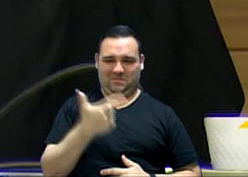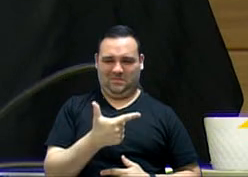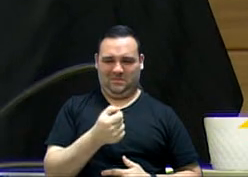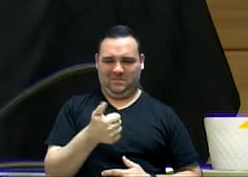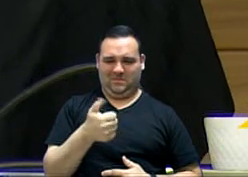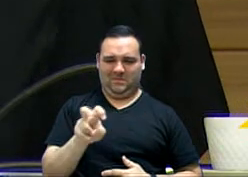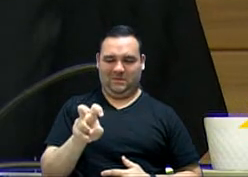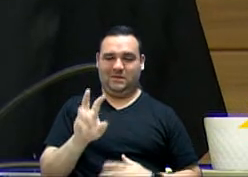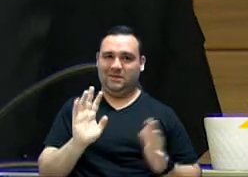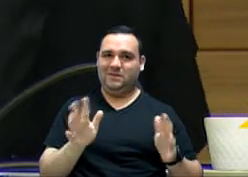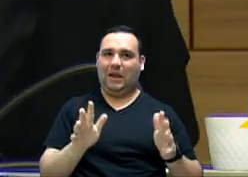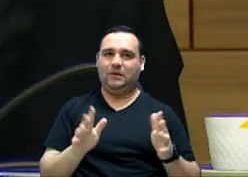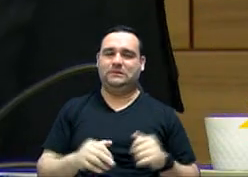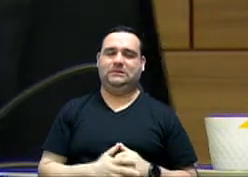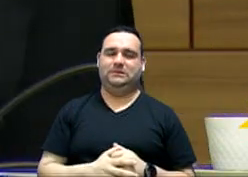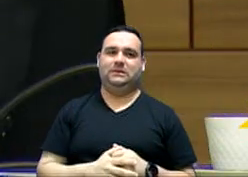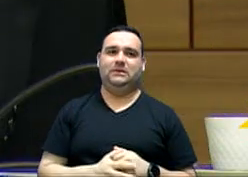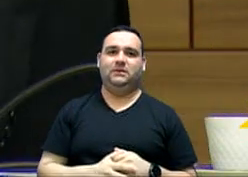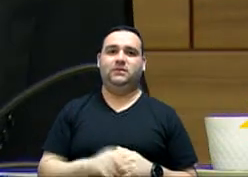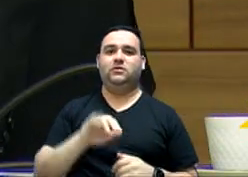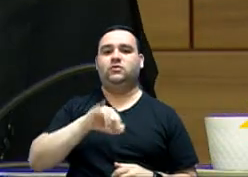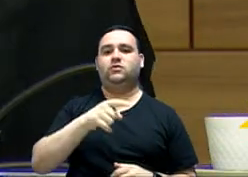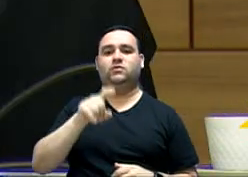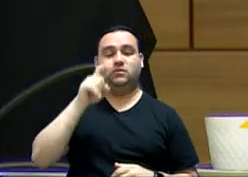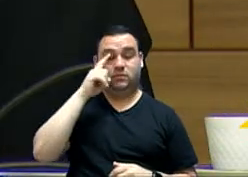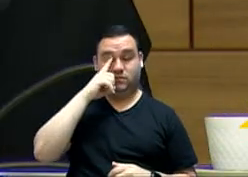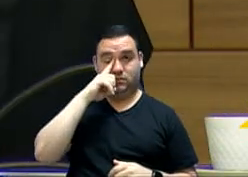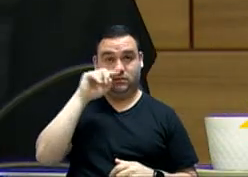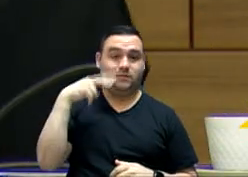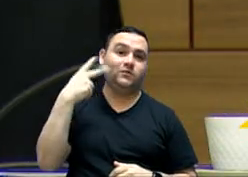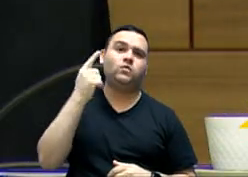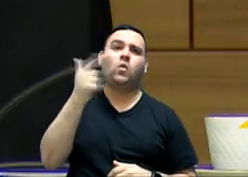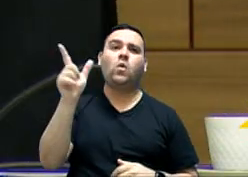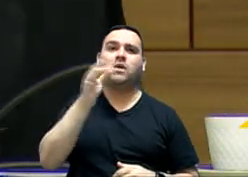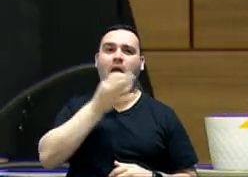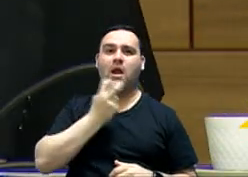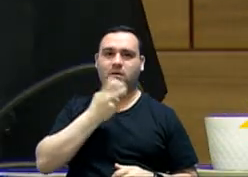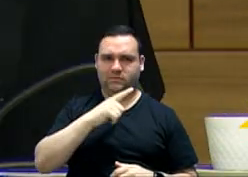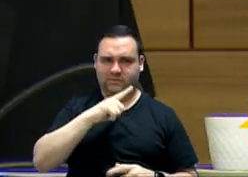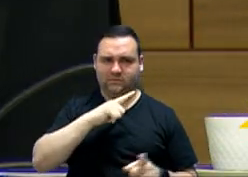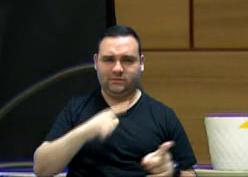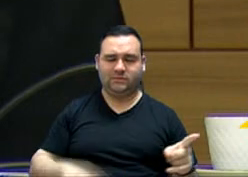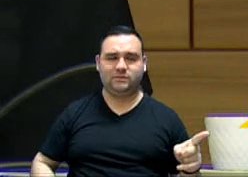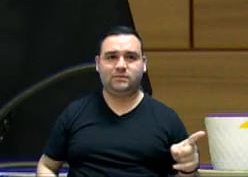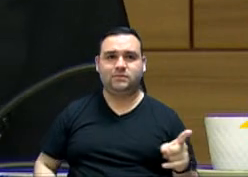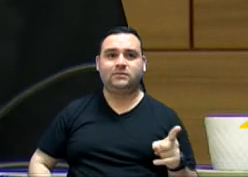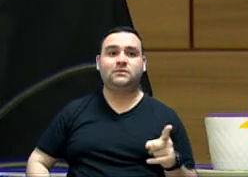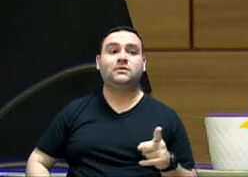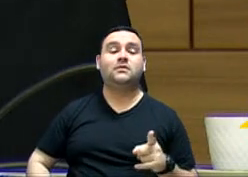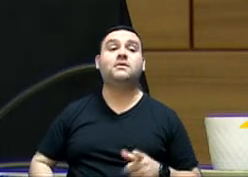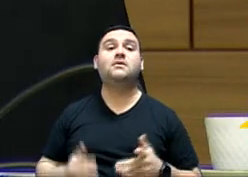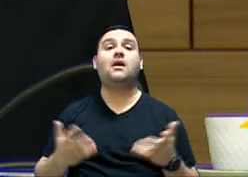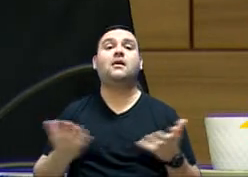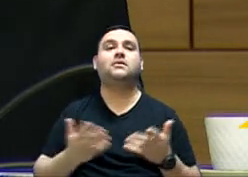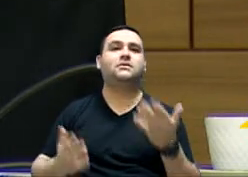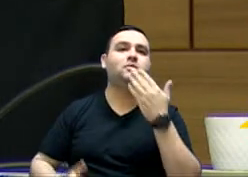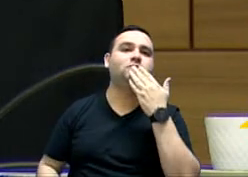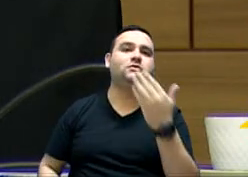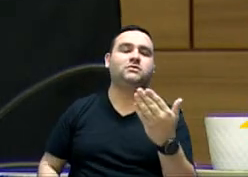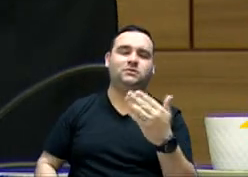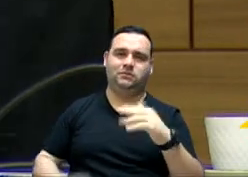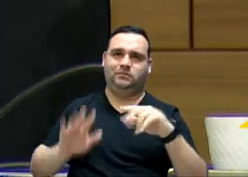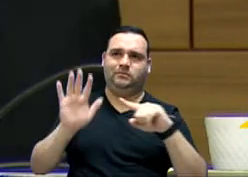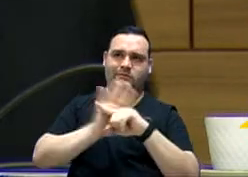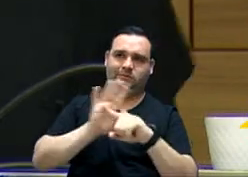2015. Não é fácil, não, né? Alô, João. Algum outro vereador tem voto verbal? Vamos aí aos